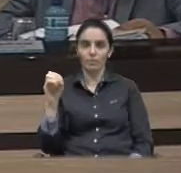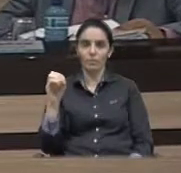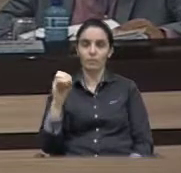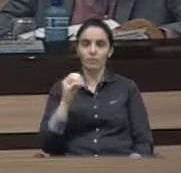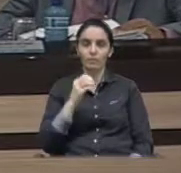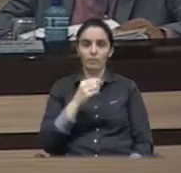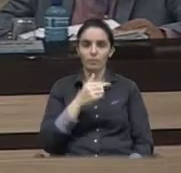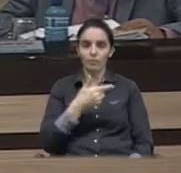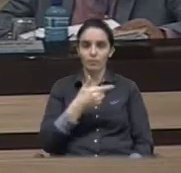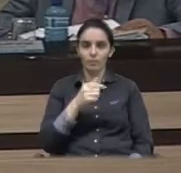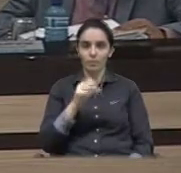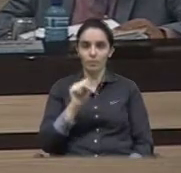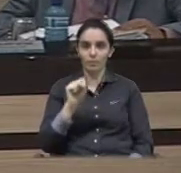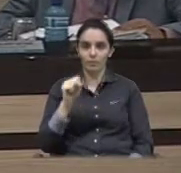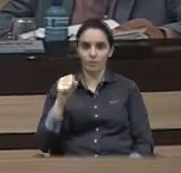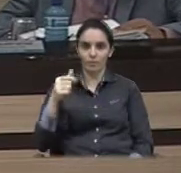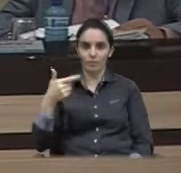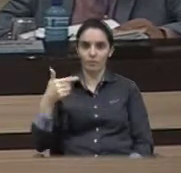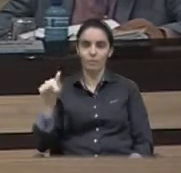2.830/17,